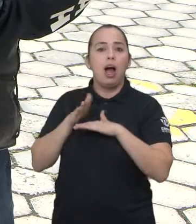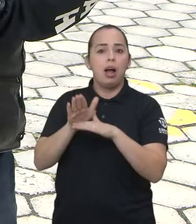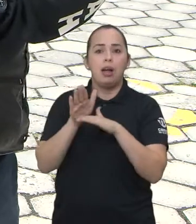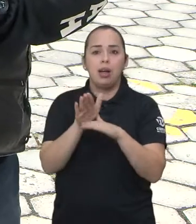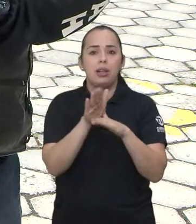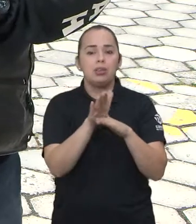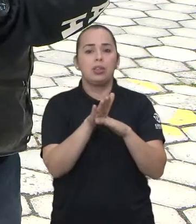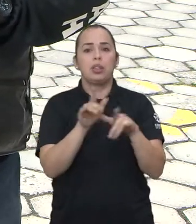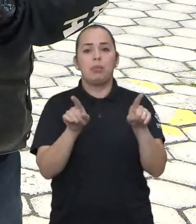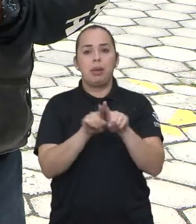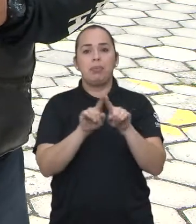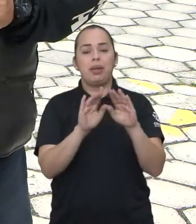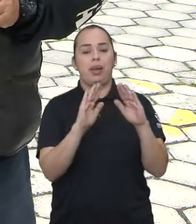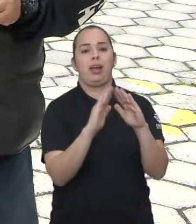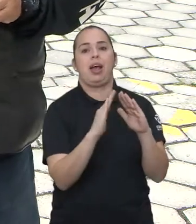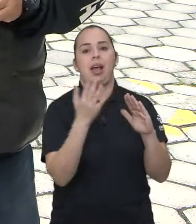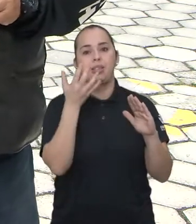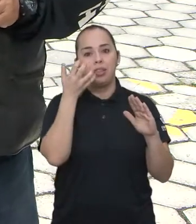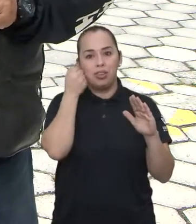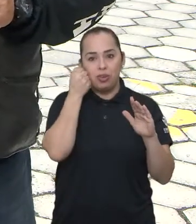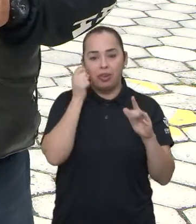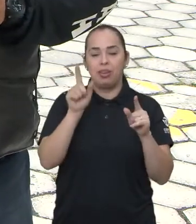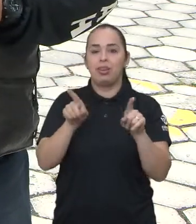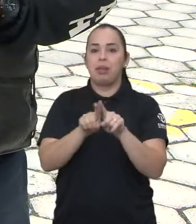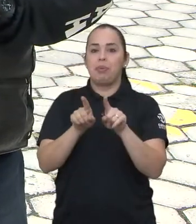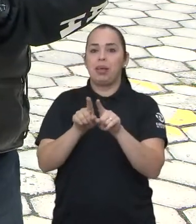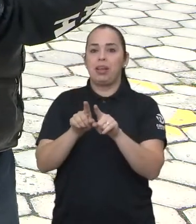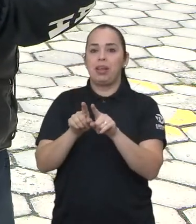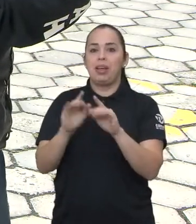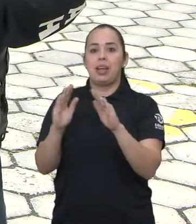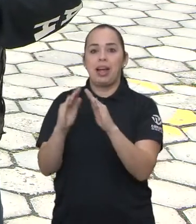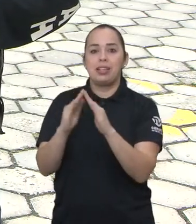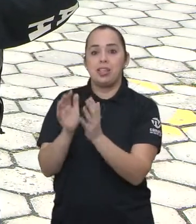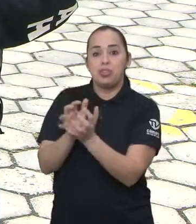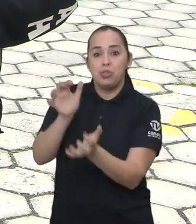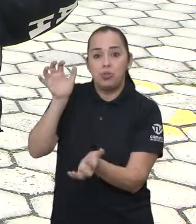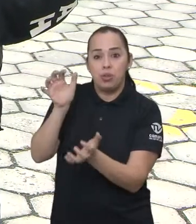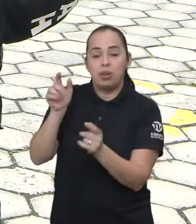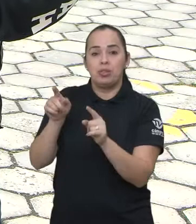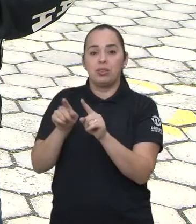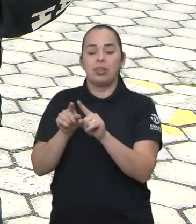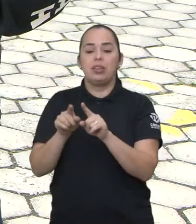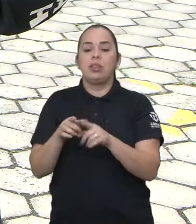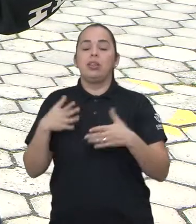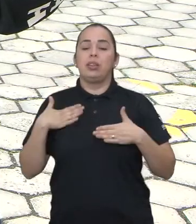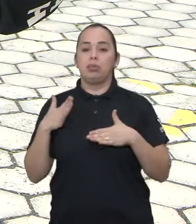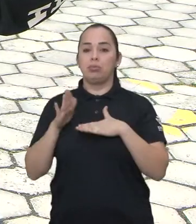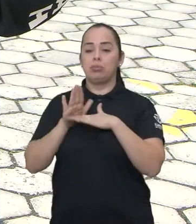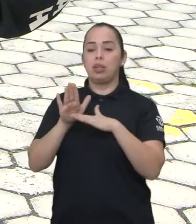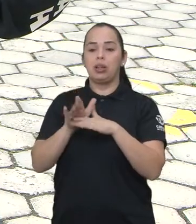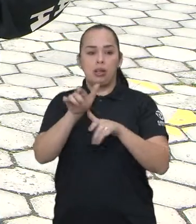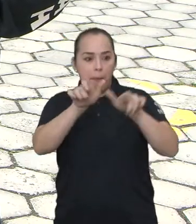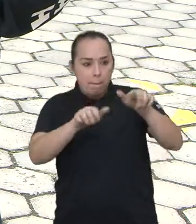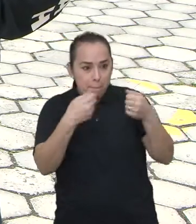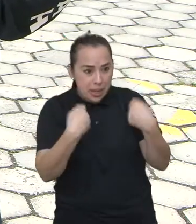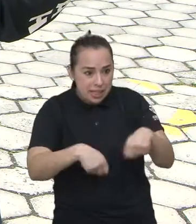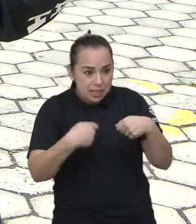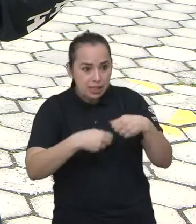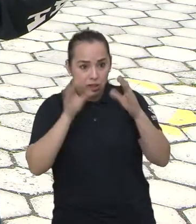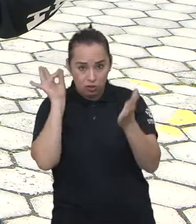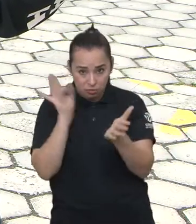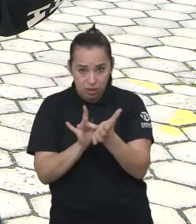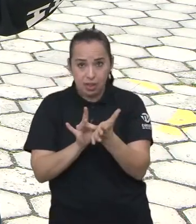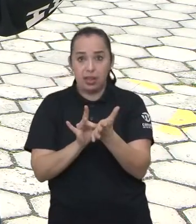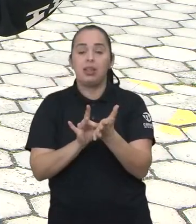que a gente faz a gente ajuda muitas vezes alfanato asilos e hoje né então a gente procura sempre jogar com os que mais necessitam